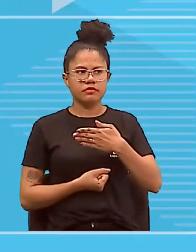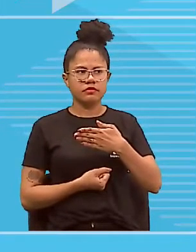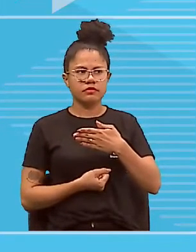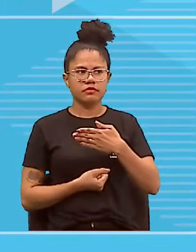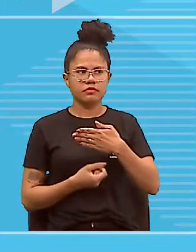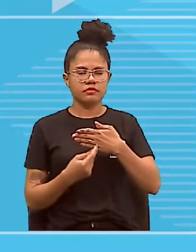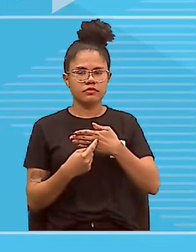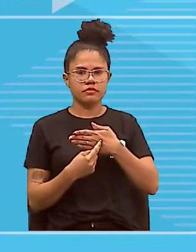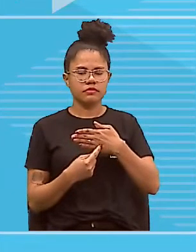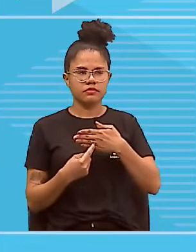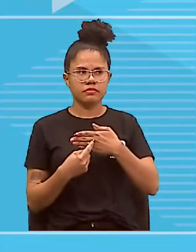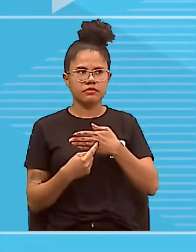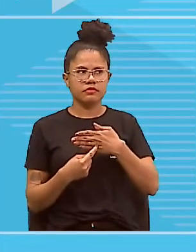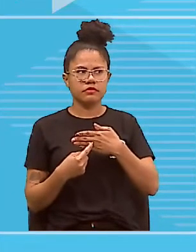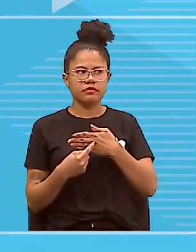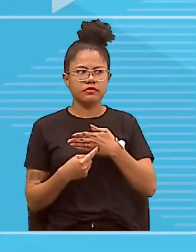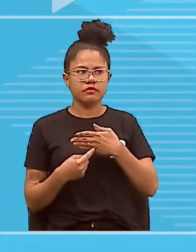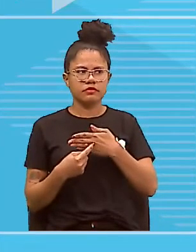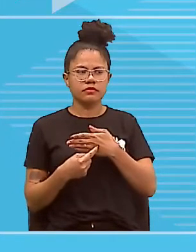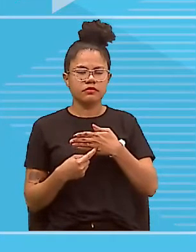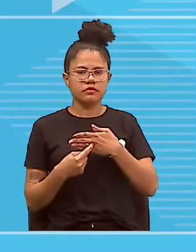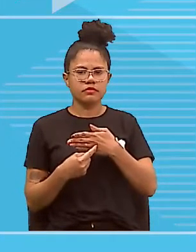com um orifício